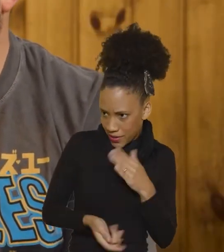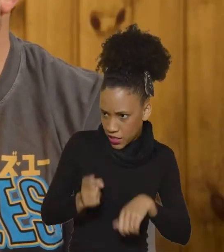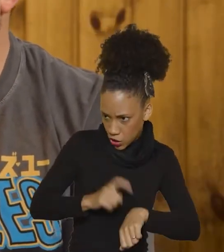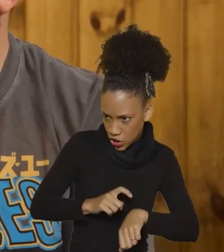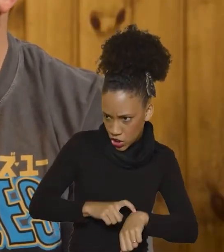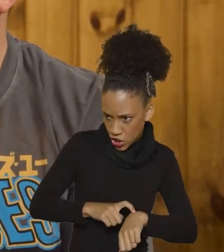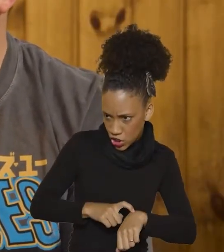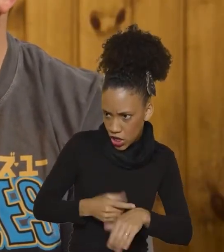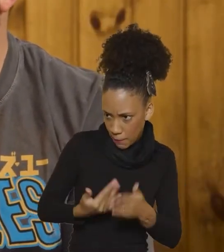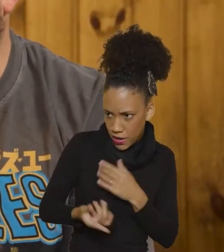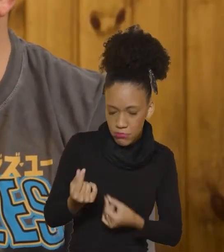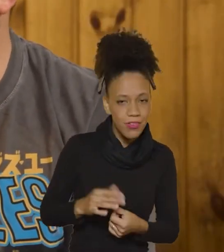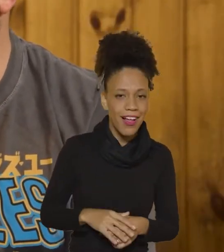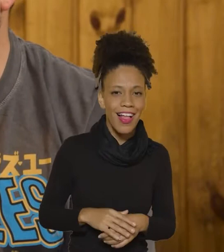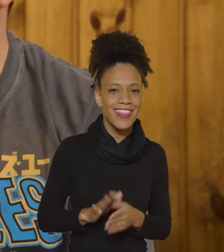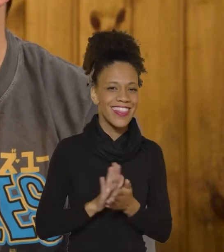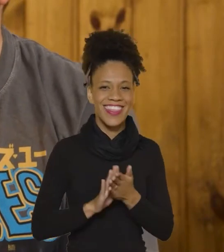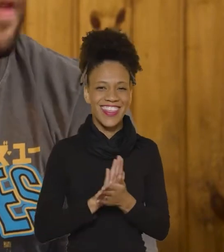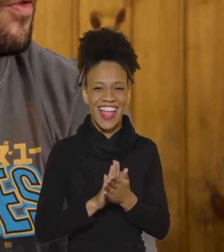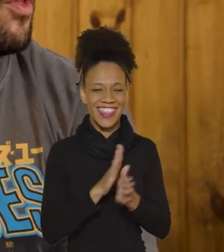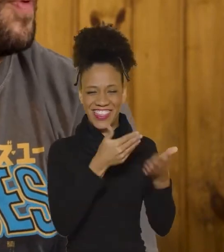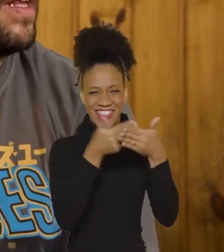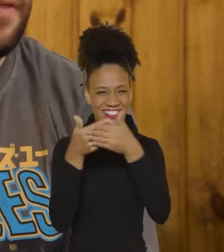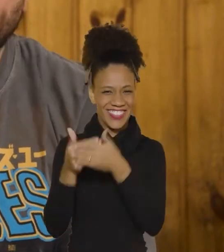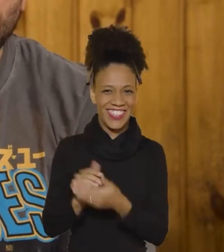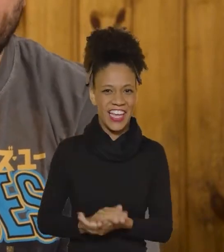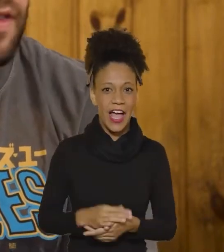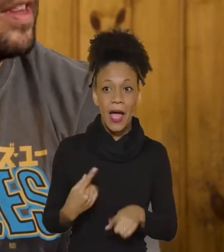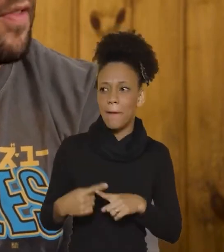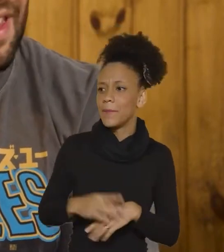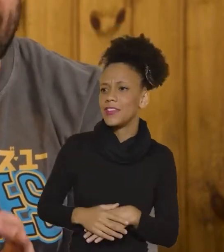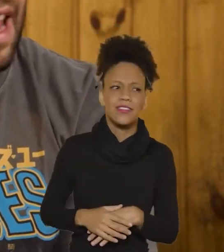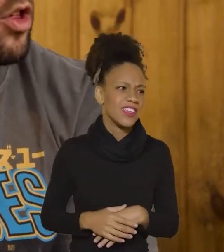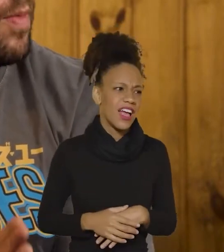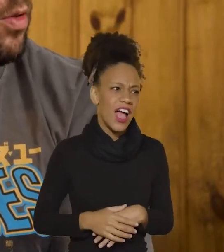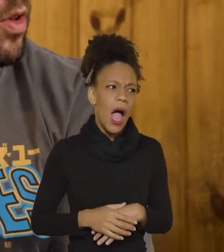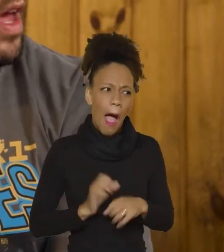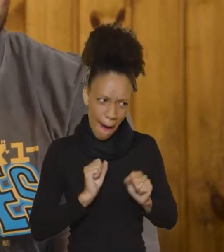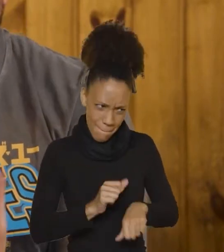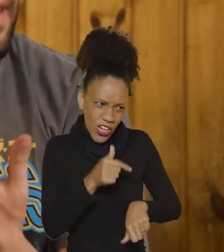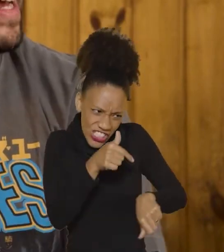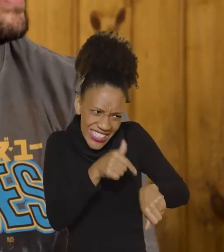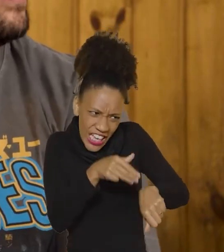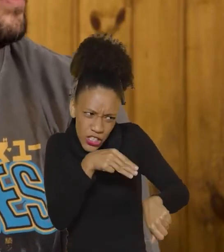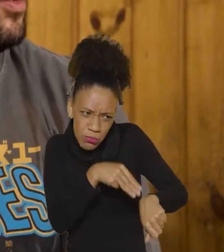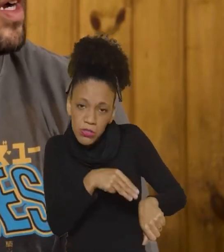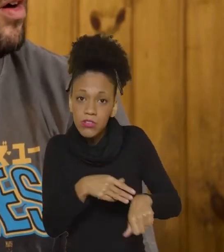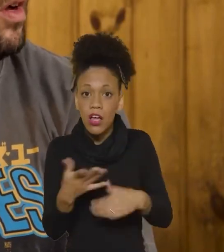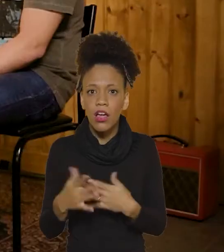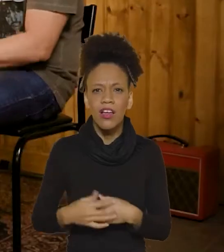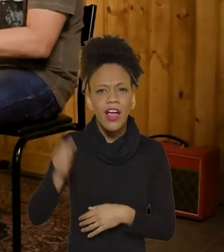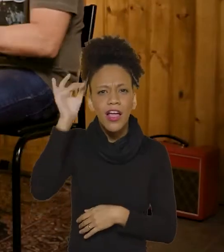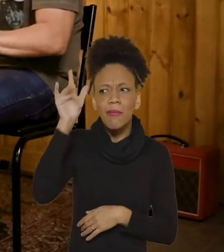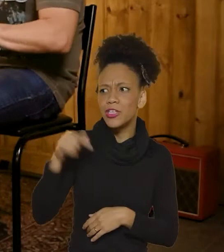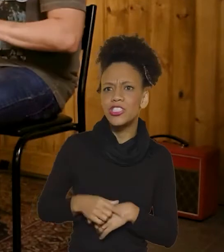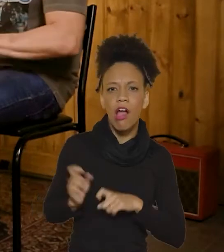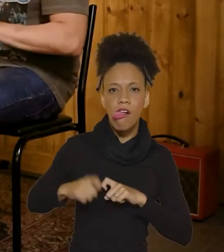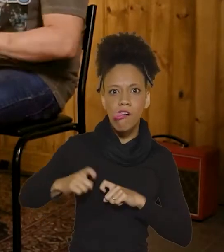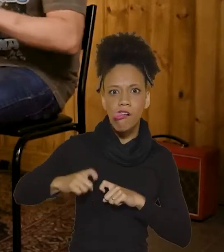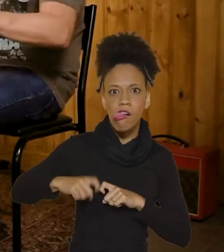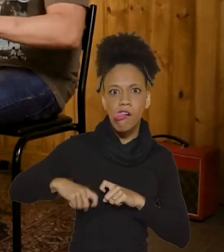Oi agora não tô com nada aberto agora lado aberto tá presente que esperar né famosos parte 80 27 minutos a gente esse cara transando mais